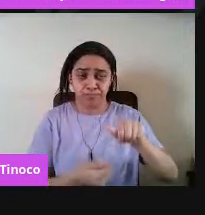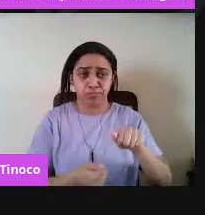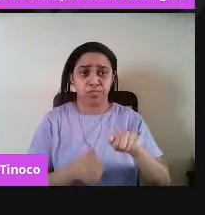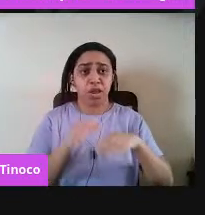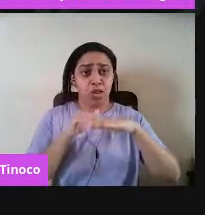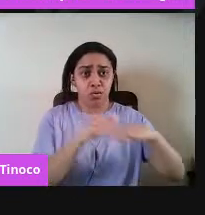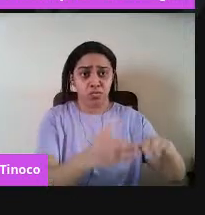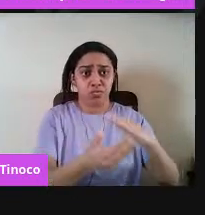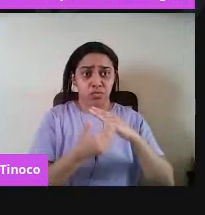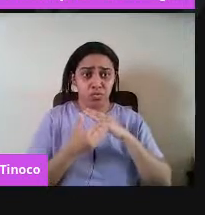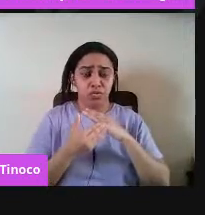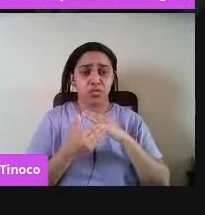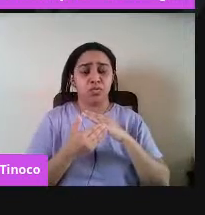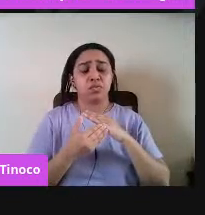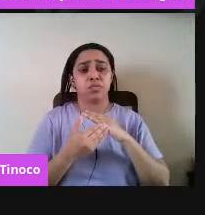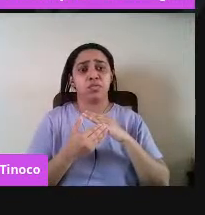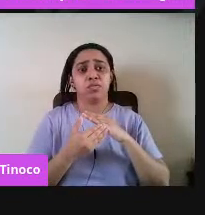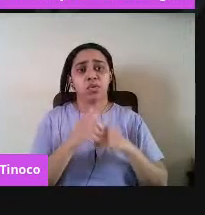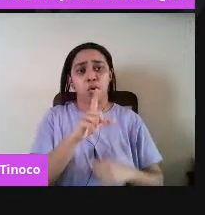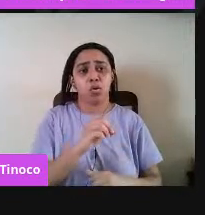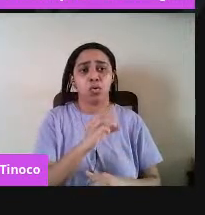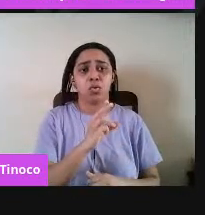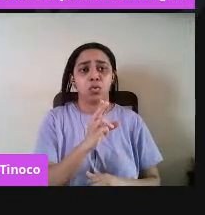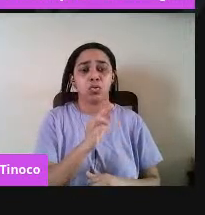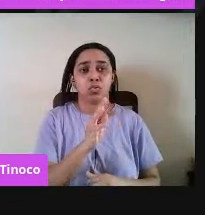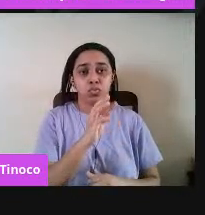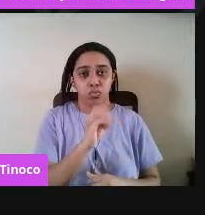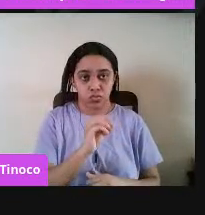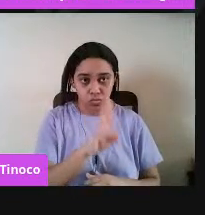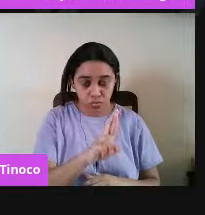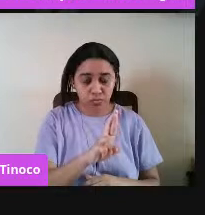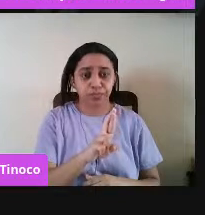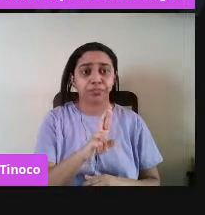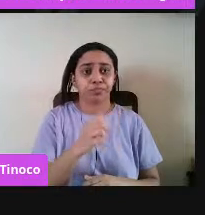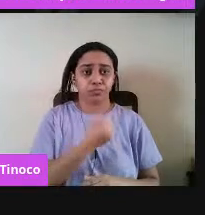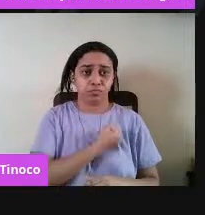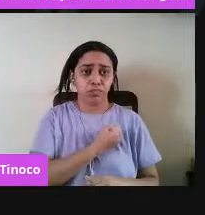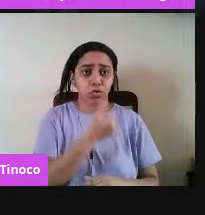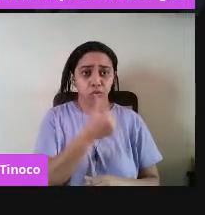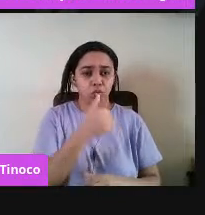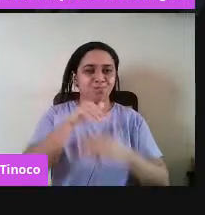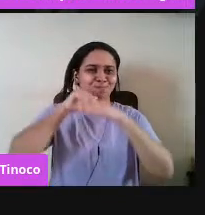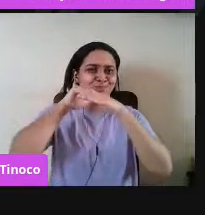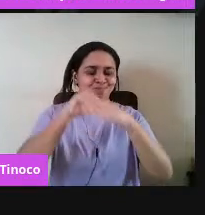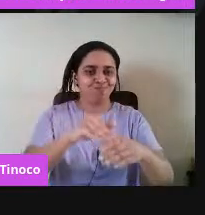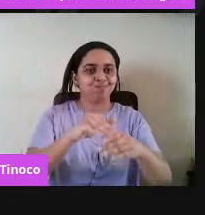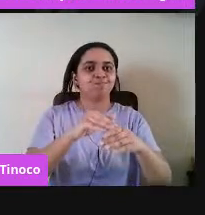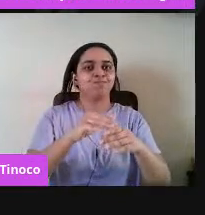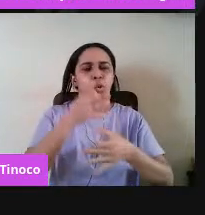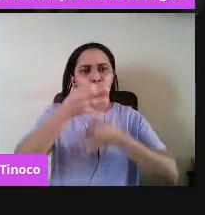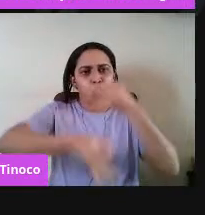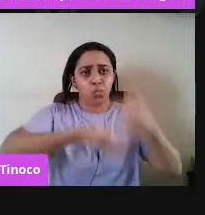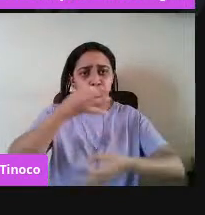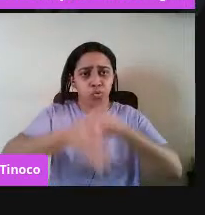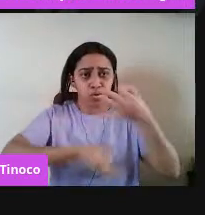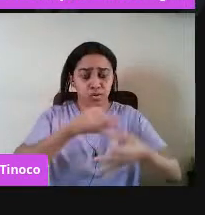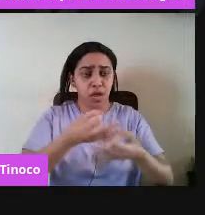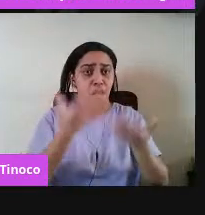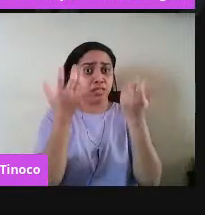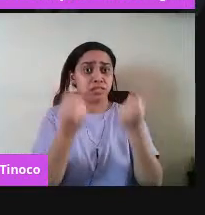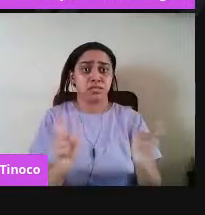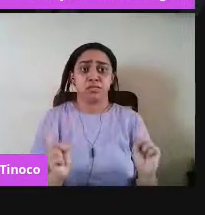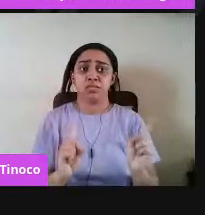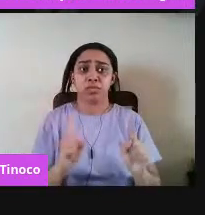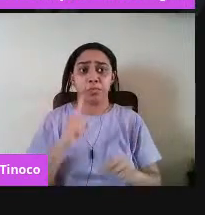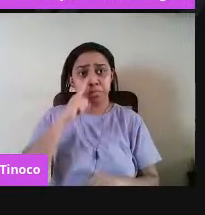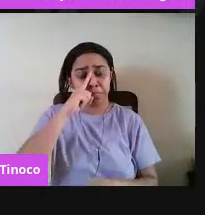de forma argumentativa que isso se deve à negociação dos perigos, desculpem, à negação dos